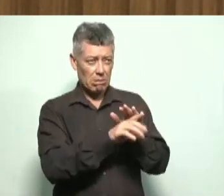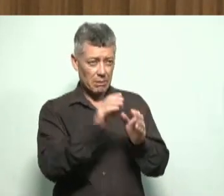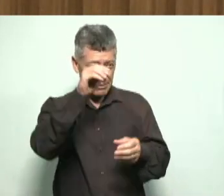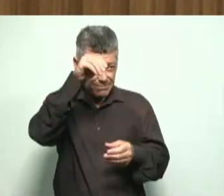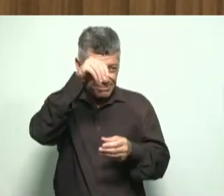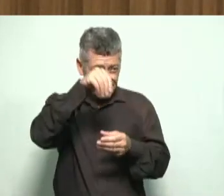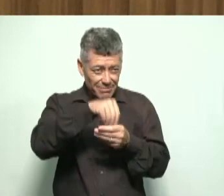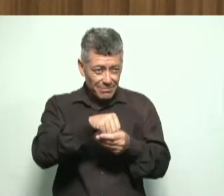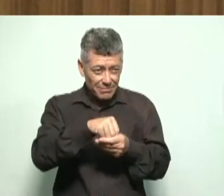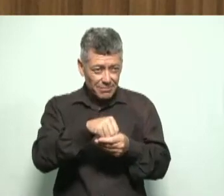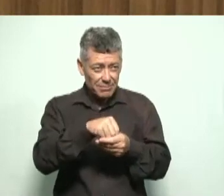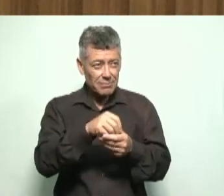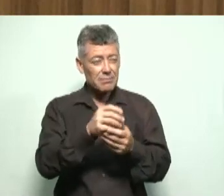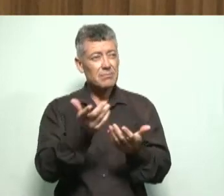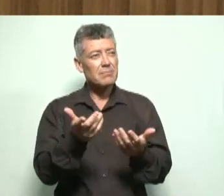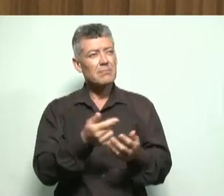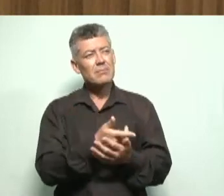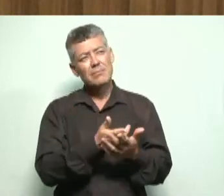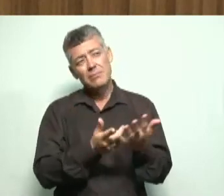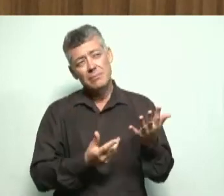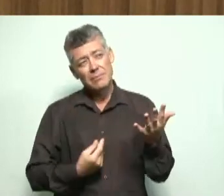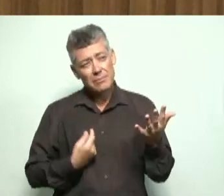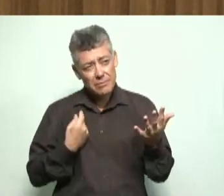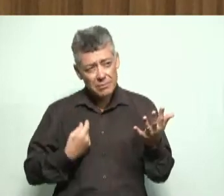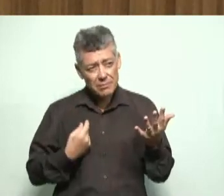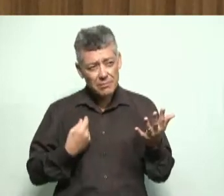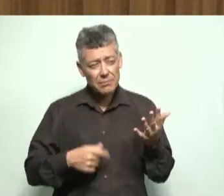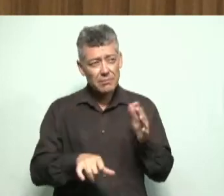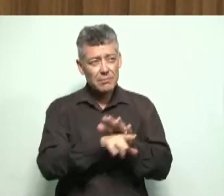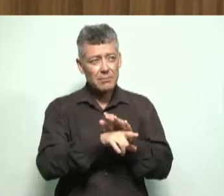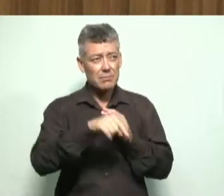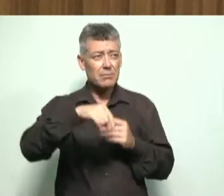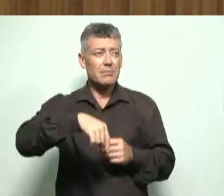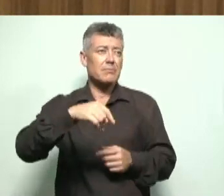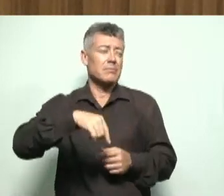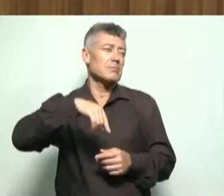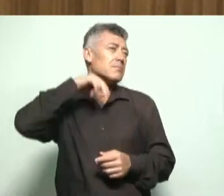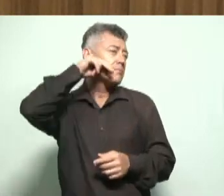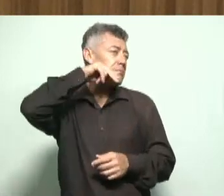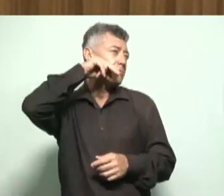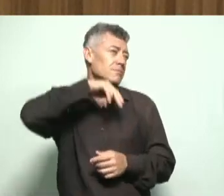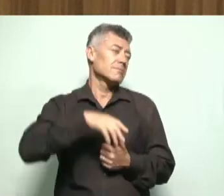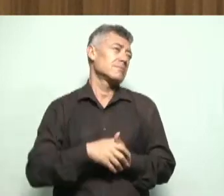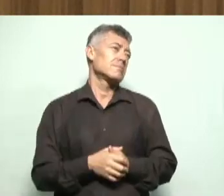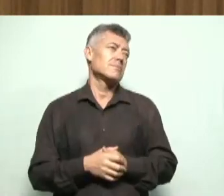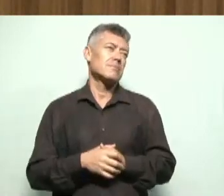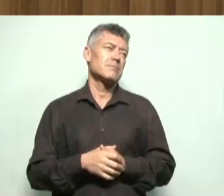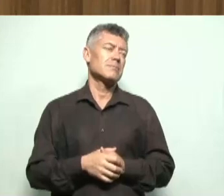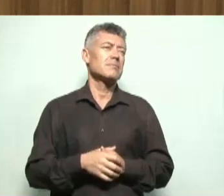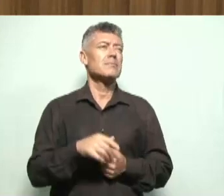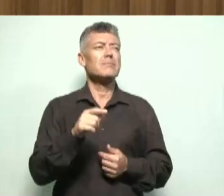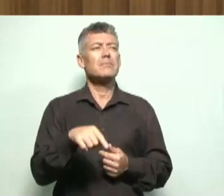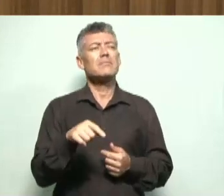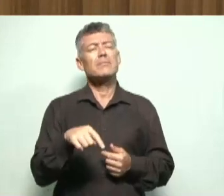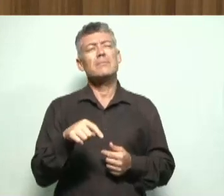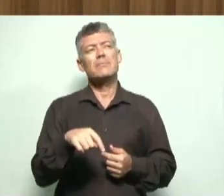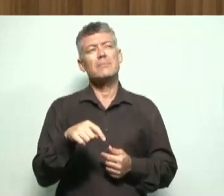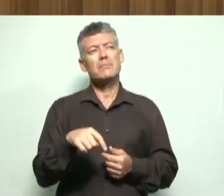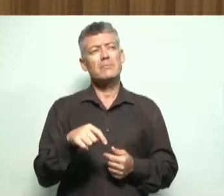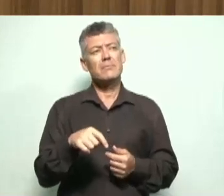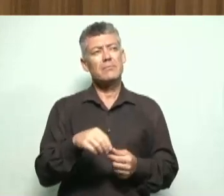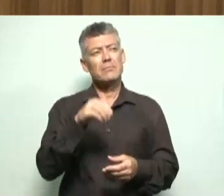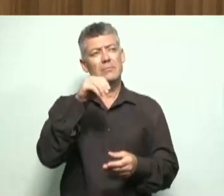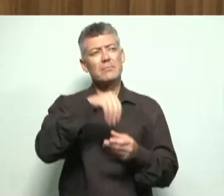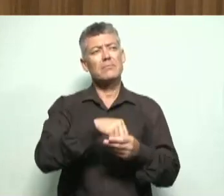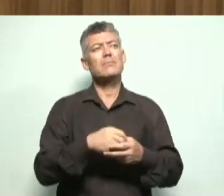Natal, a Central Qualidade de Vida, que é um instrumento valioso que dará aporte a todos os servidores de Natal.